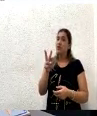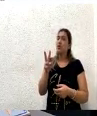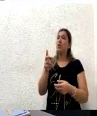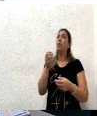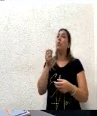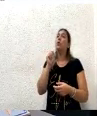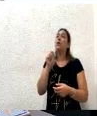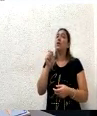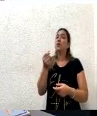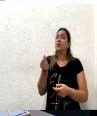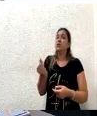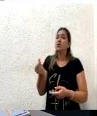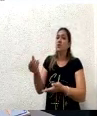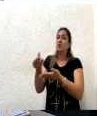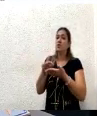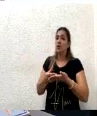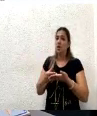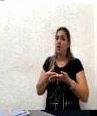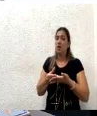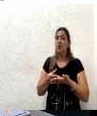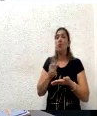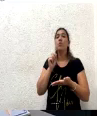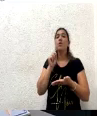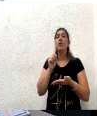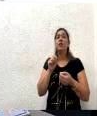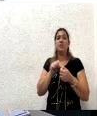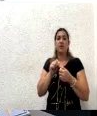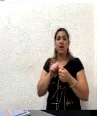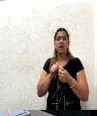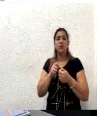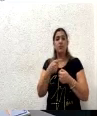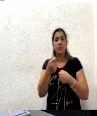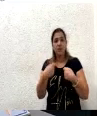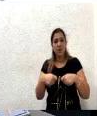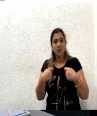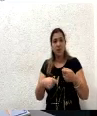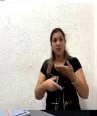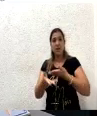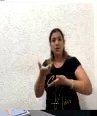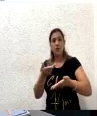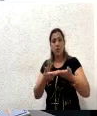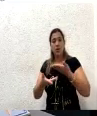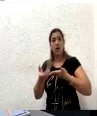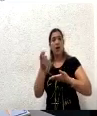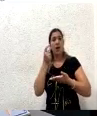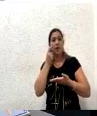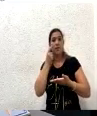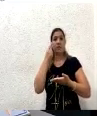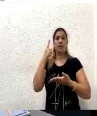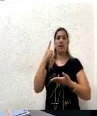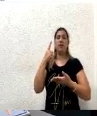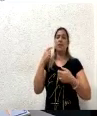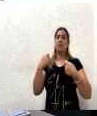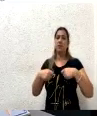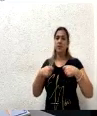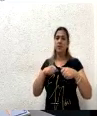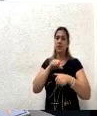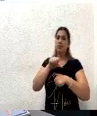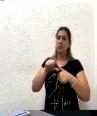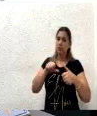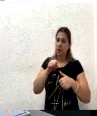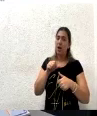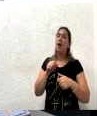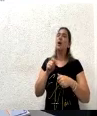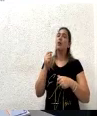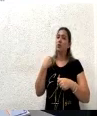precisa interagir com os vereadores. A gente consegue fazer algumas mudanças, indicações?